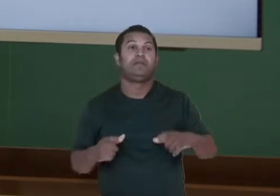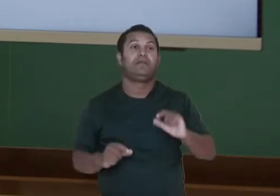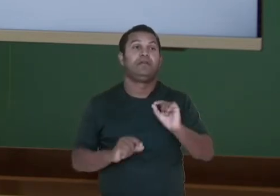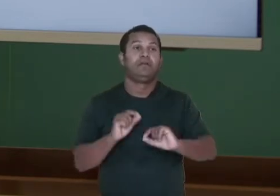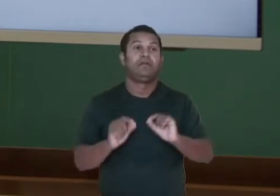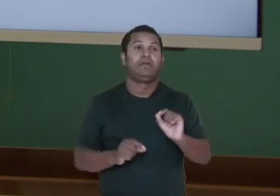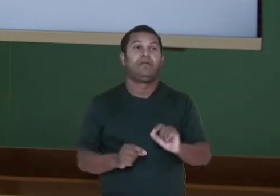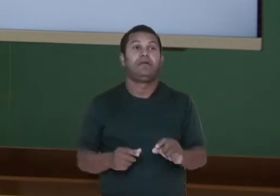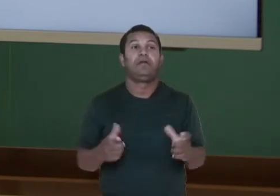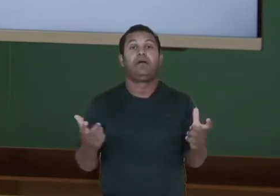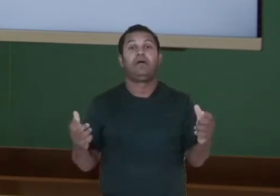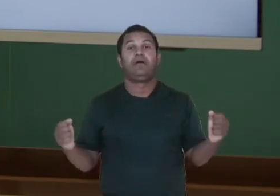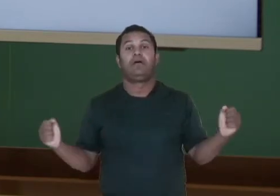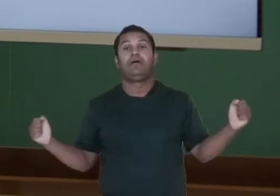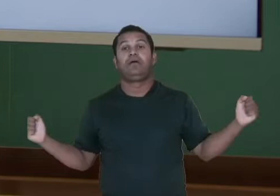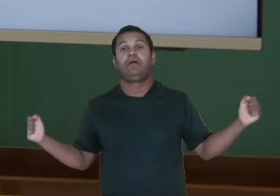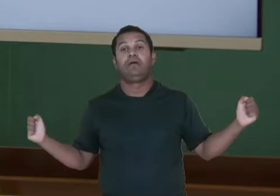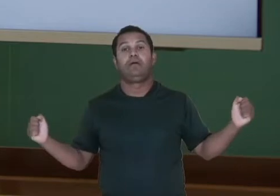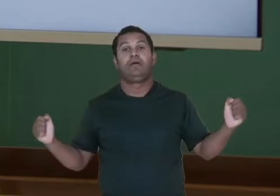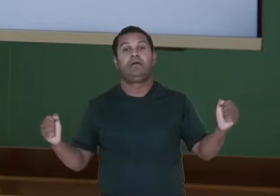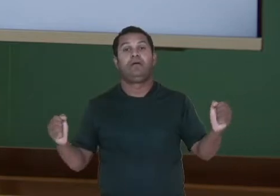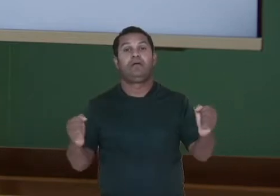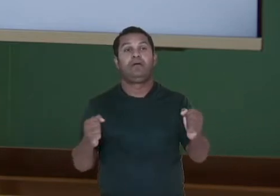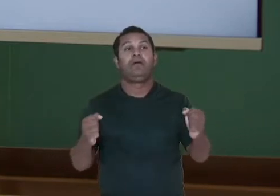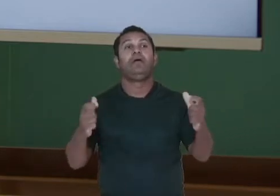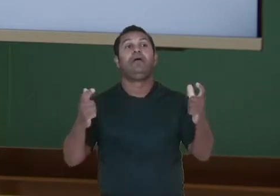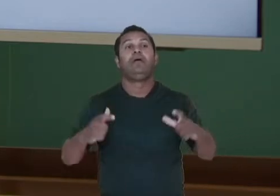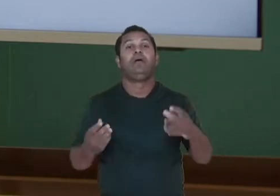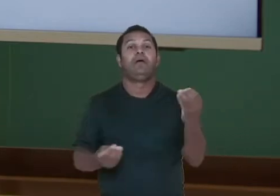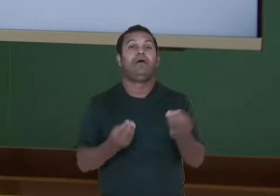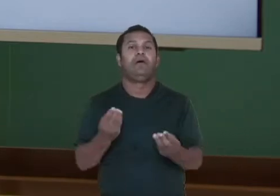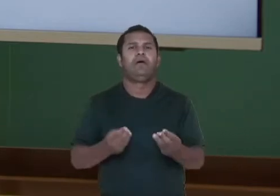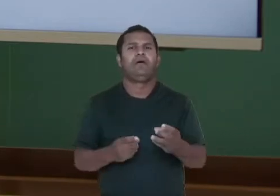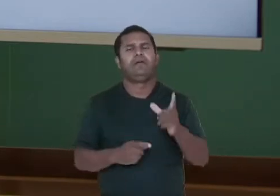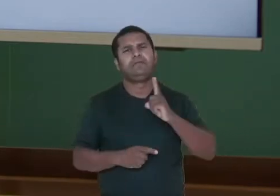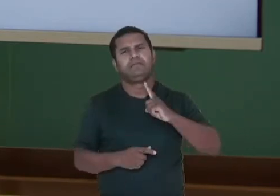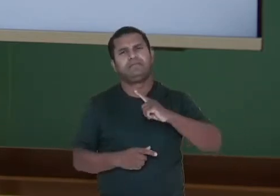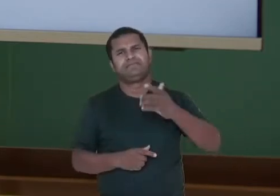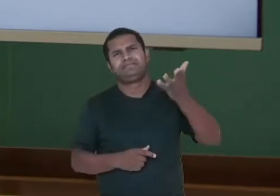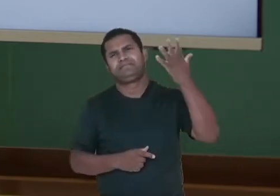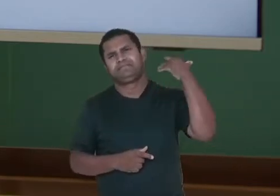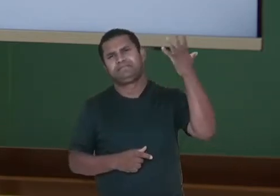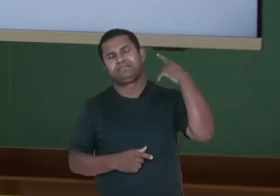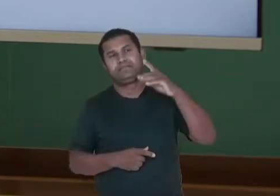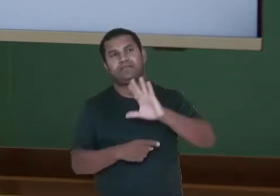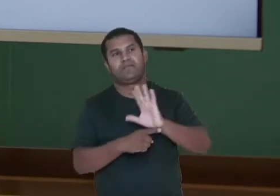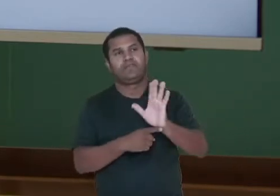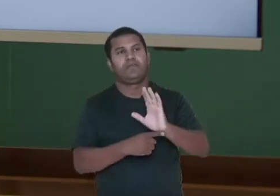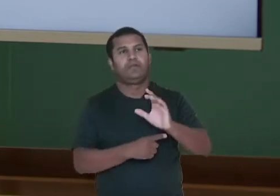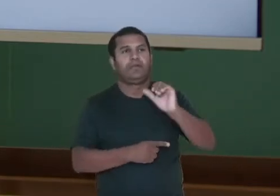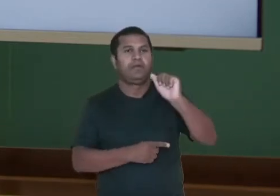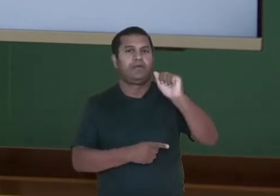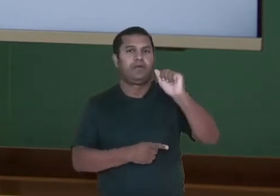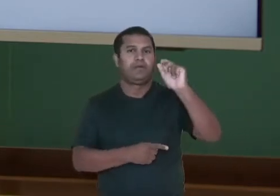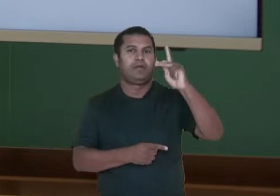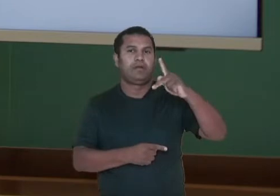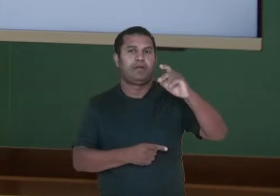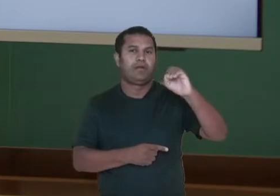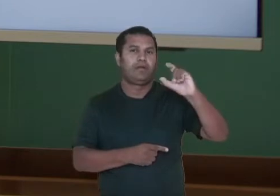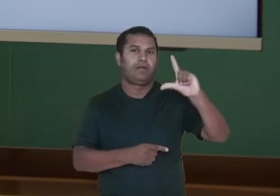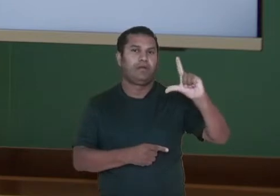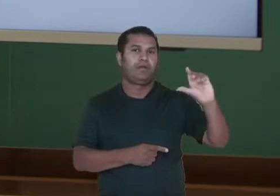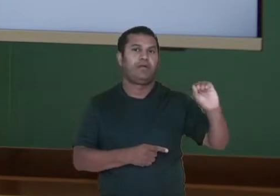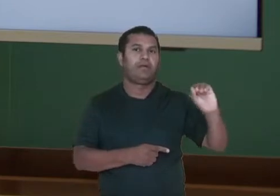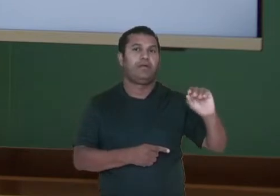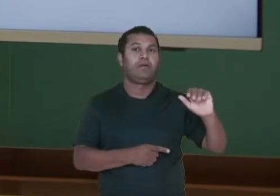fala muito legal, né, do filme do Apolo 11, Apolo 13, não sei certinho, que ele diz assim que agora Newton